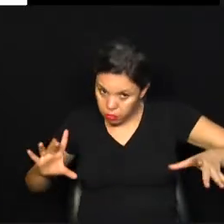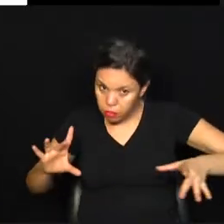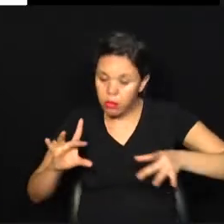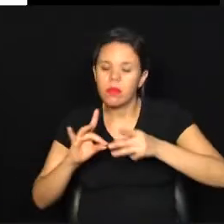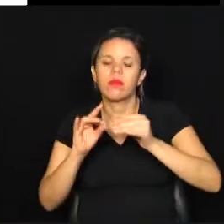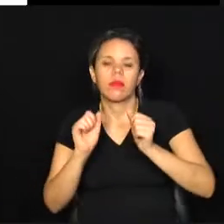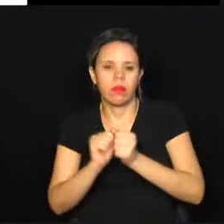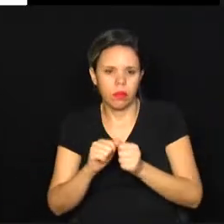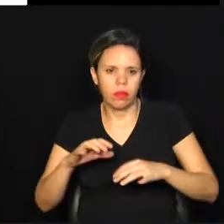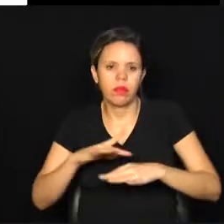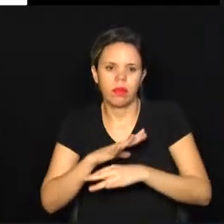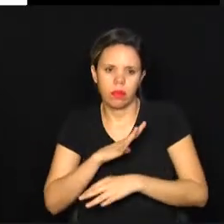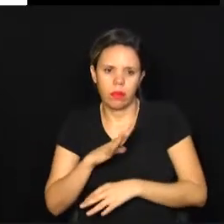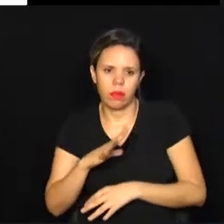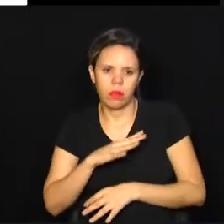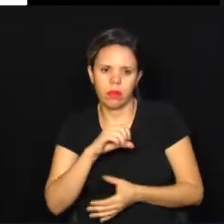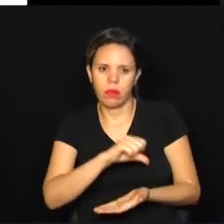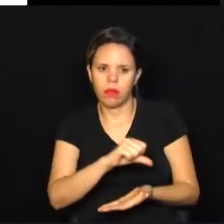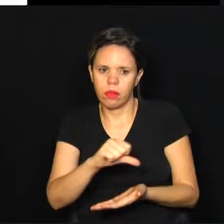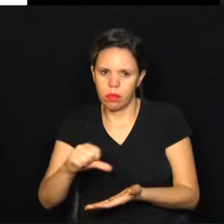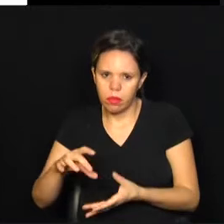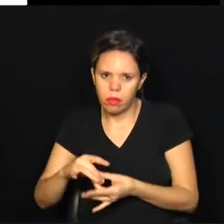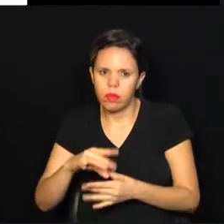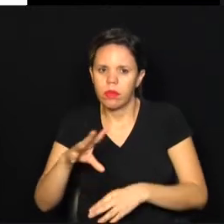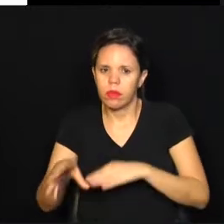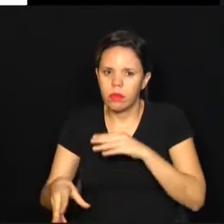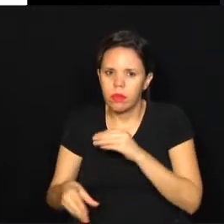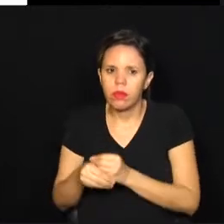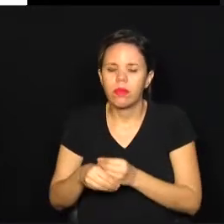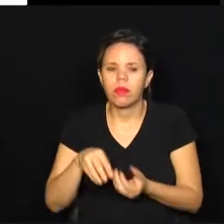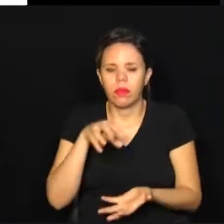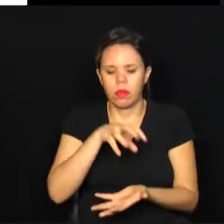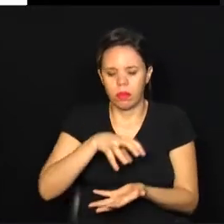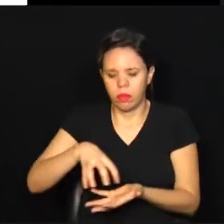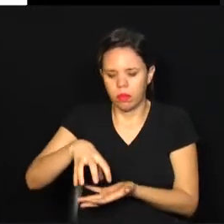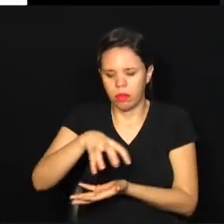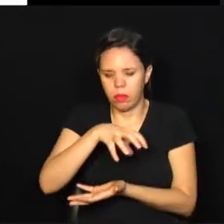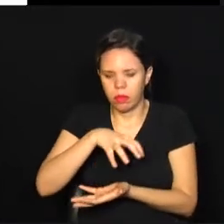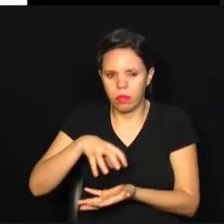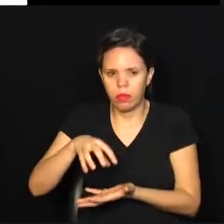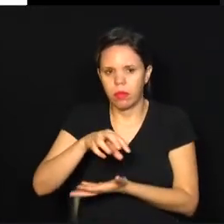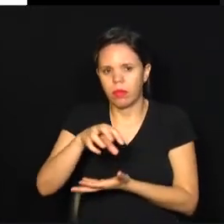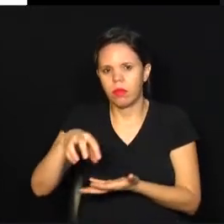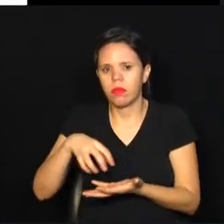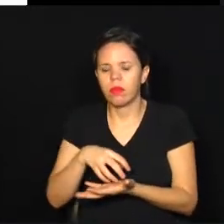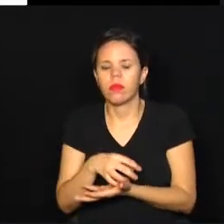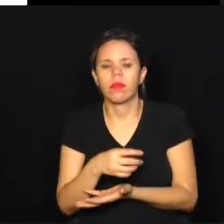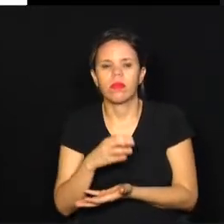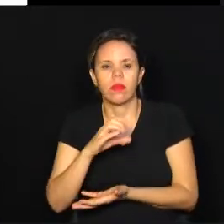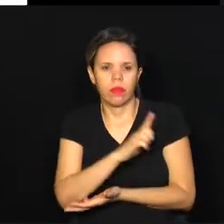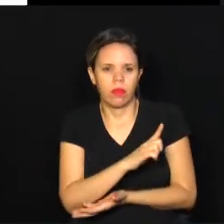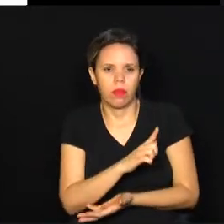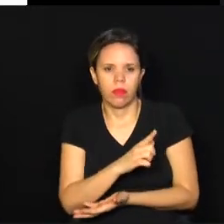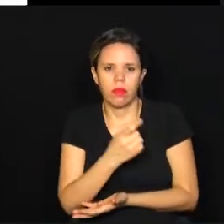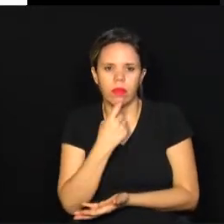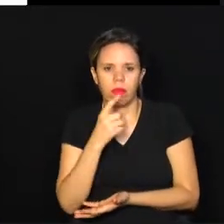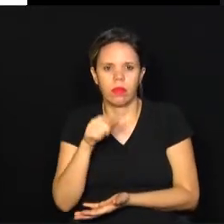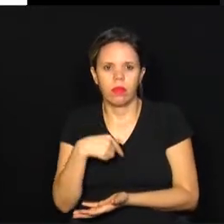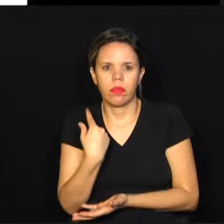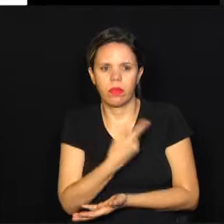um processo de ocupação do nosso território que foi se constituindo em redes, né? Então, quando a gente está falando do Campo Grande, a gente está